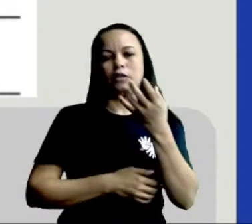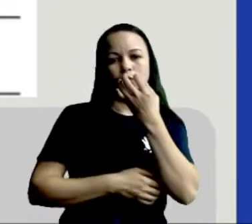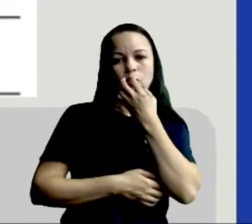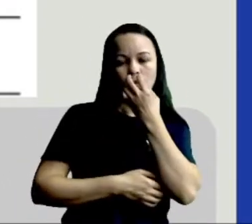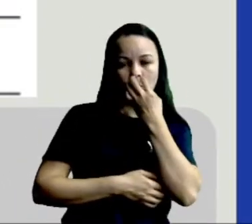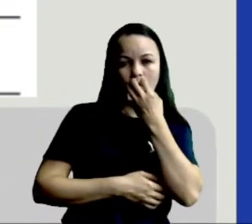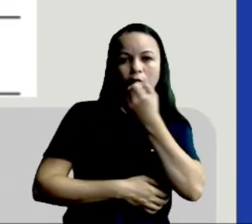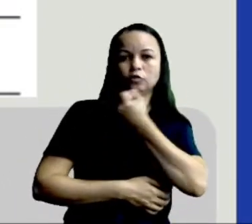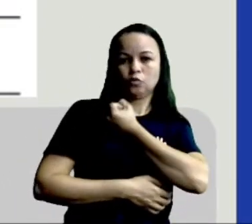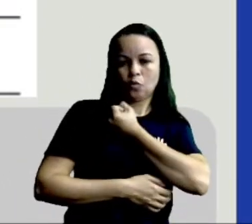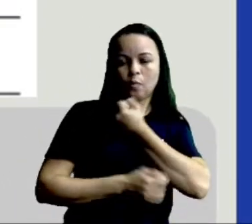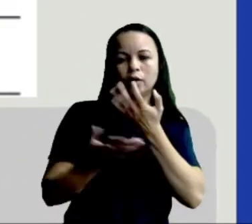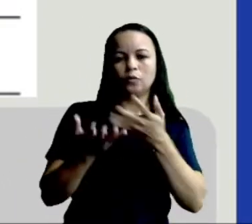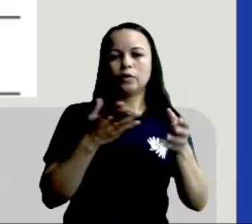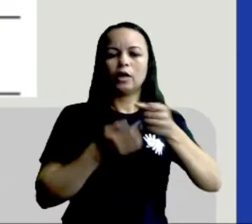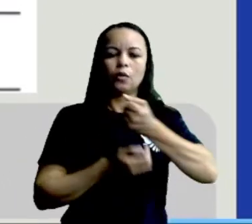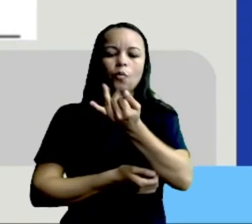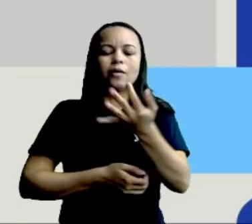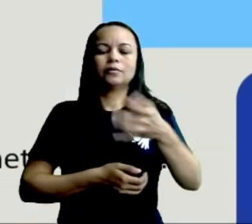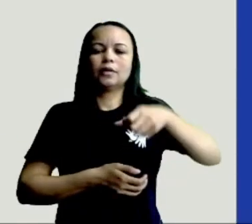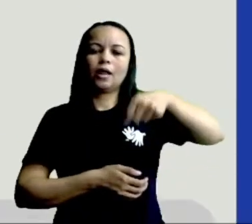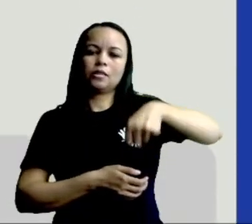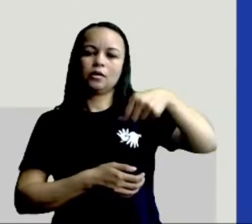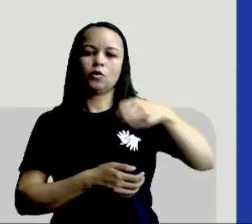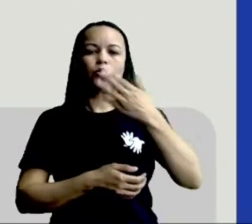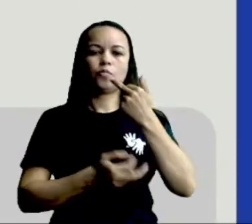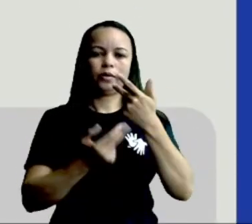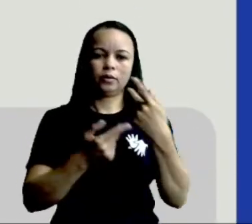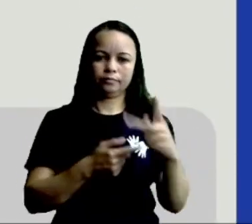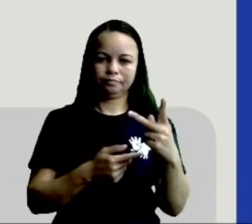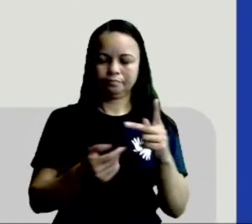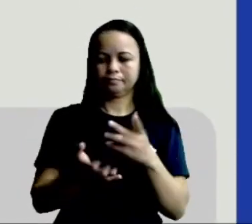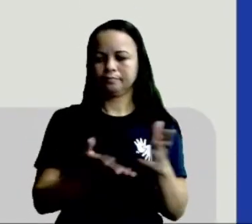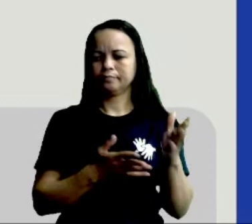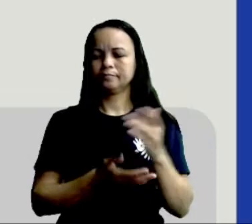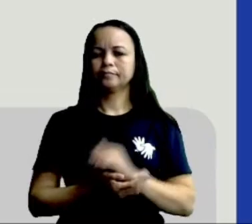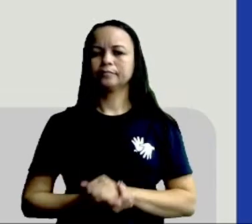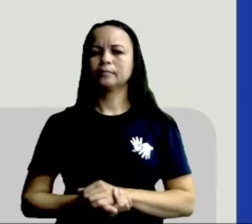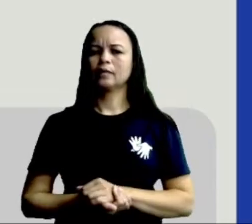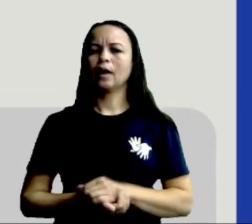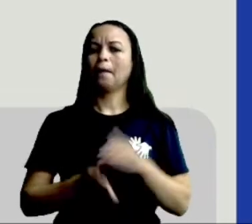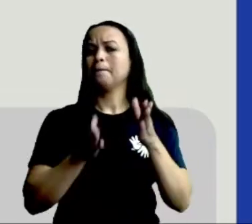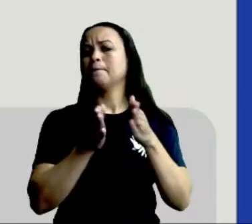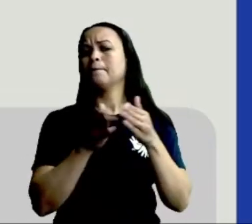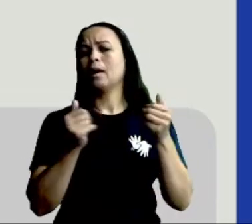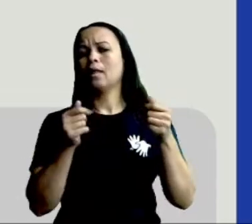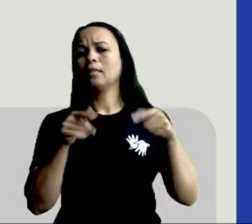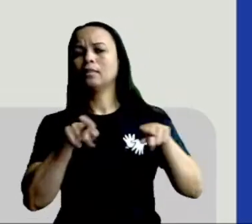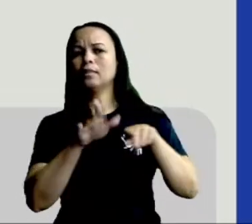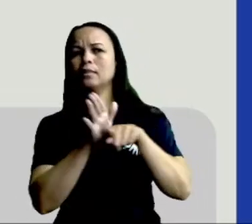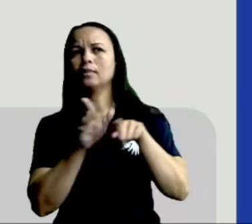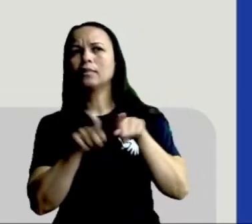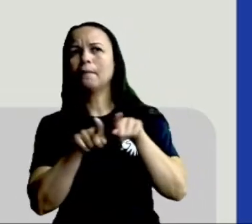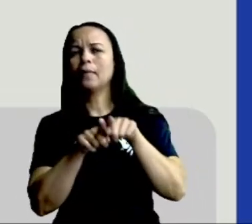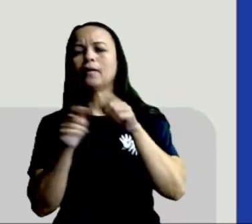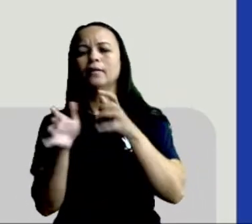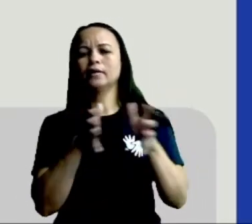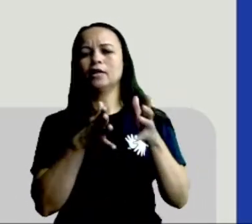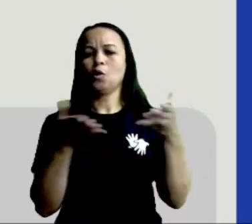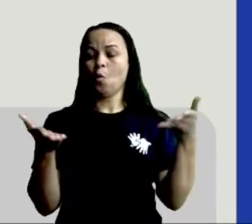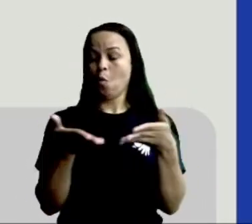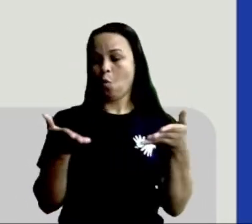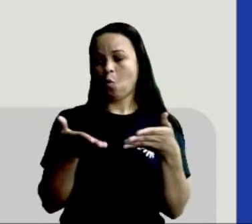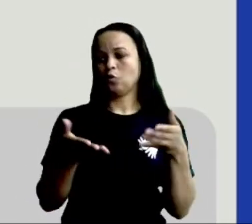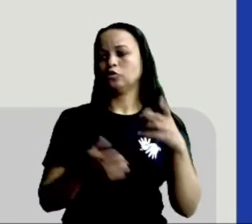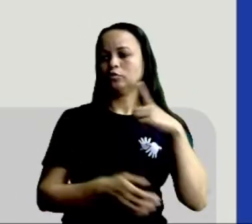ração. Então se liga, vai prestando atenção aí para que a gente possa entender. Ele pede também e diz que hoje existem